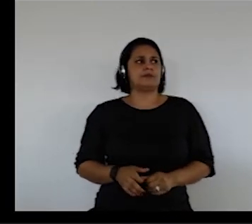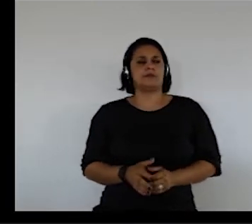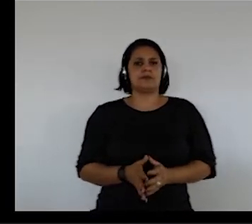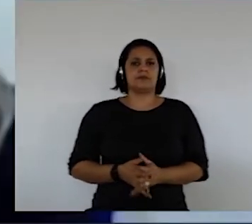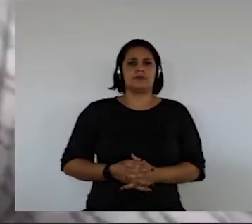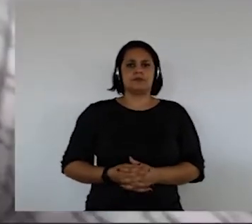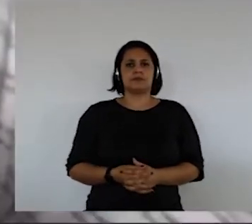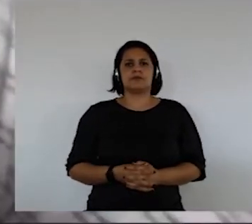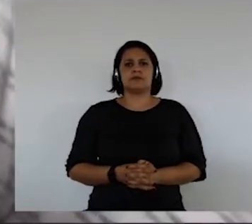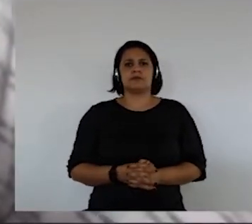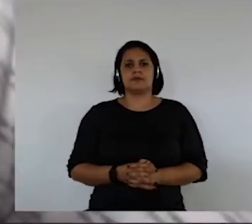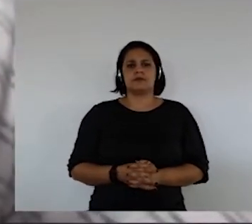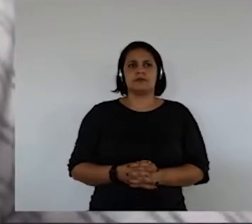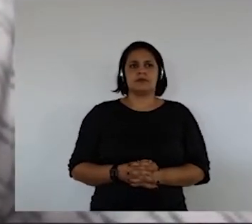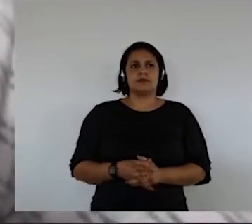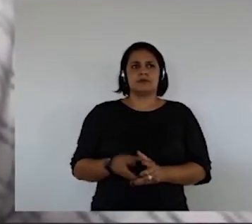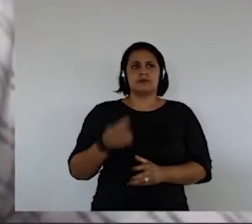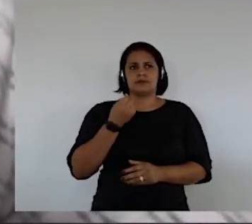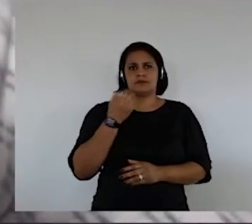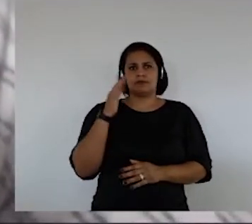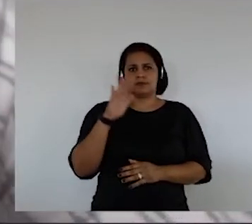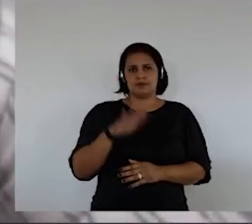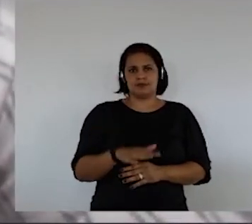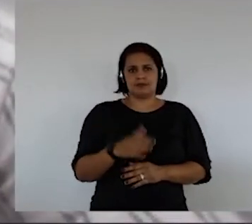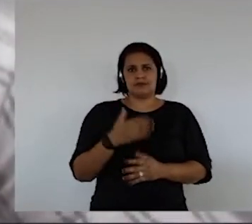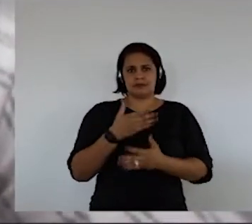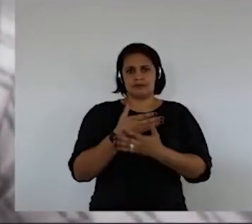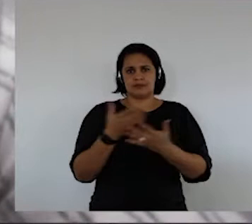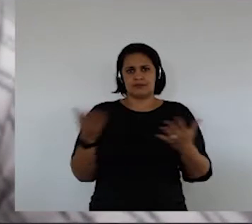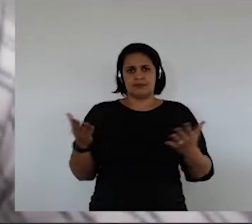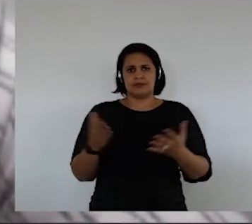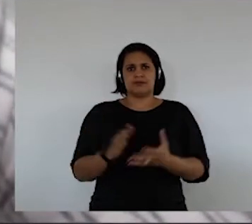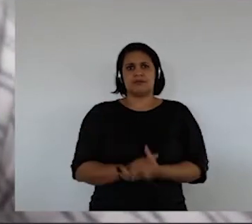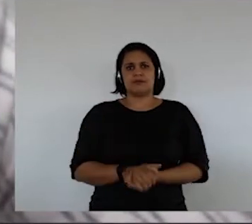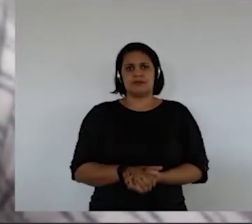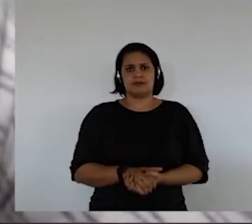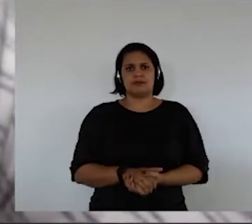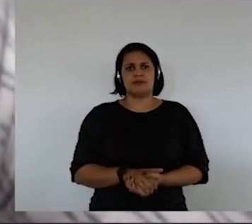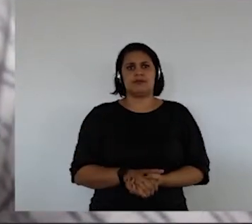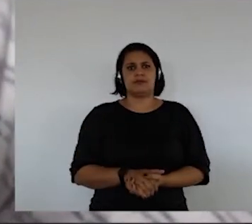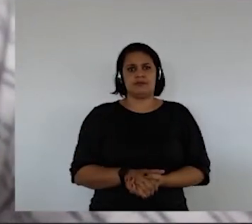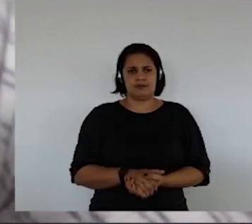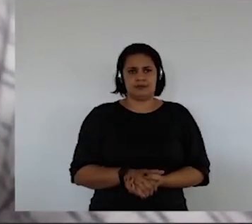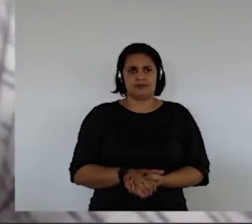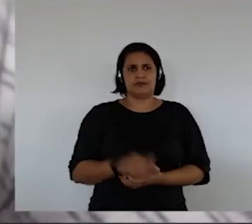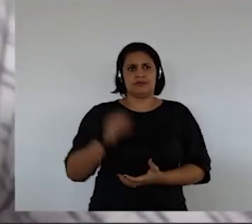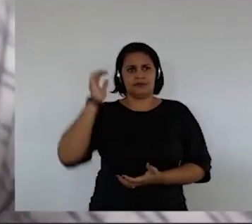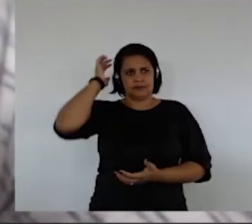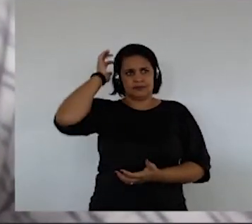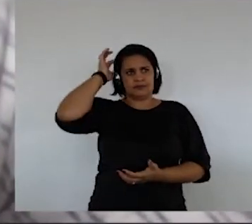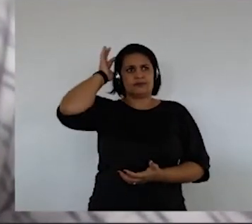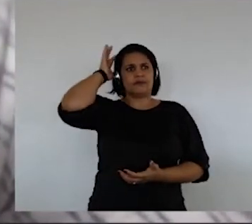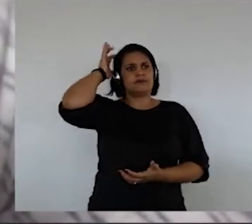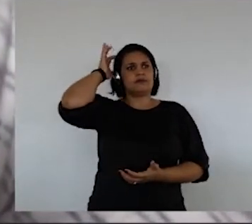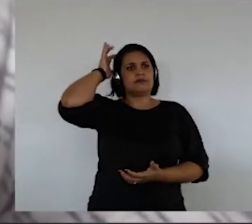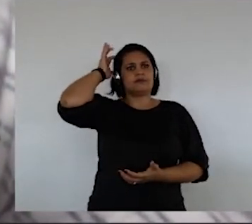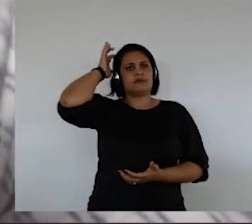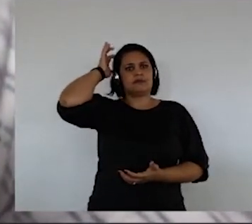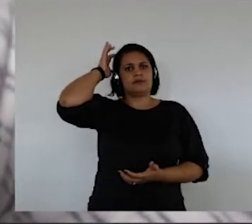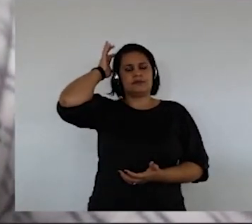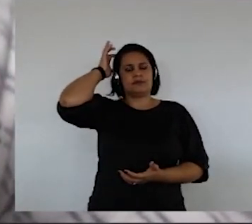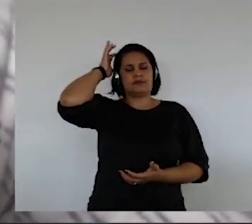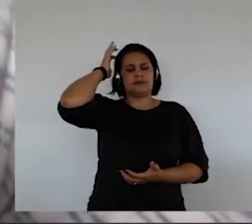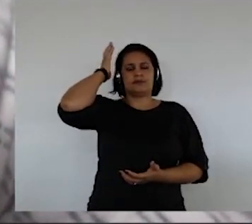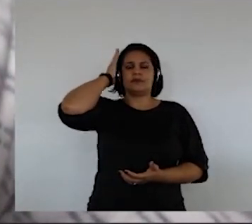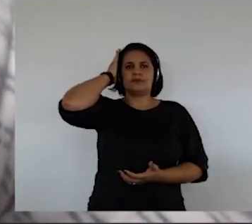Boa tarde a todas, a todos e a todes. Antes de mais nada, eu quero dizer que o prazer é meu. É uma honra dividir o painel com